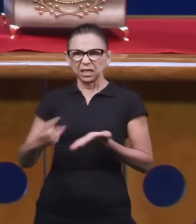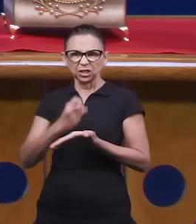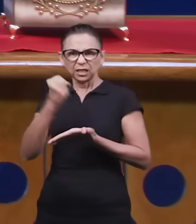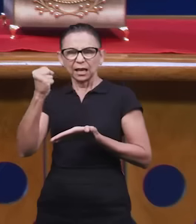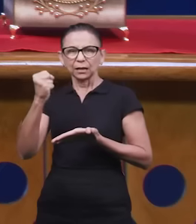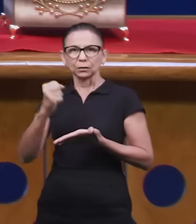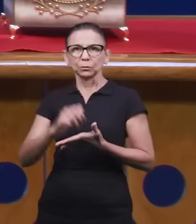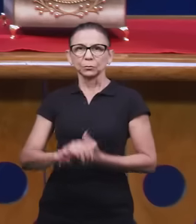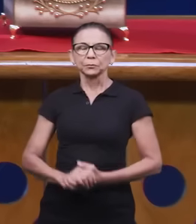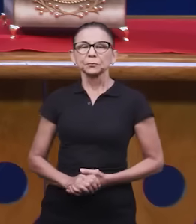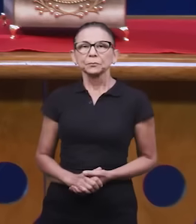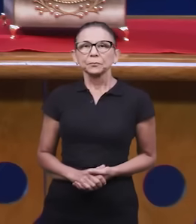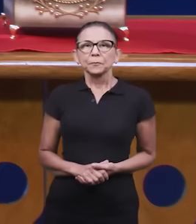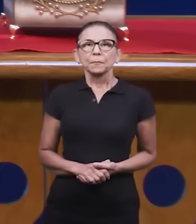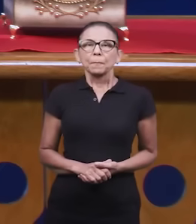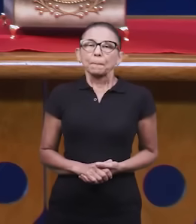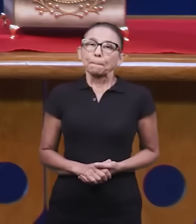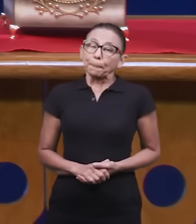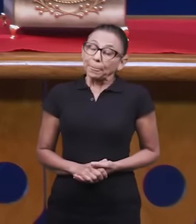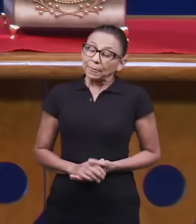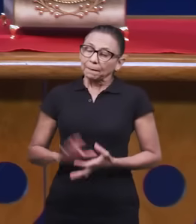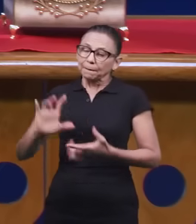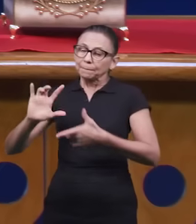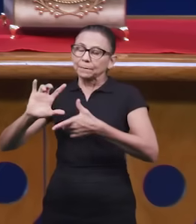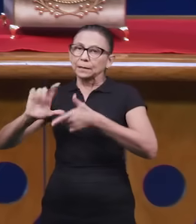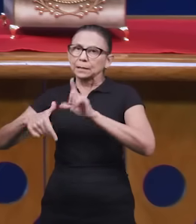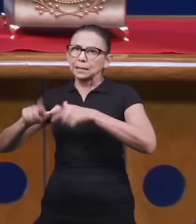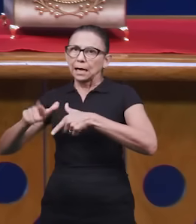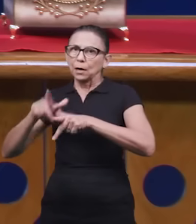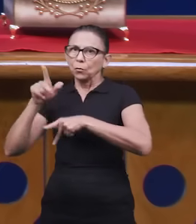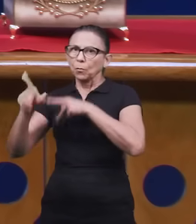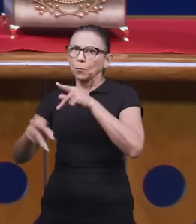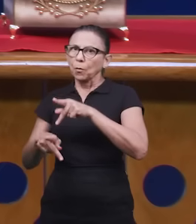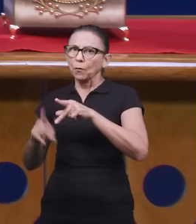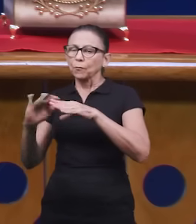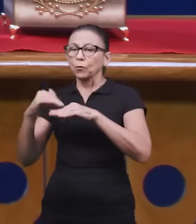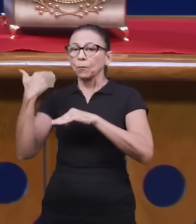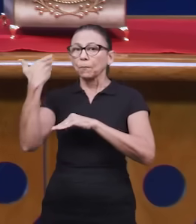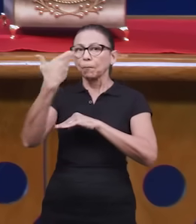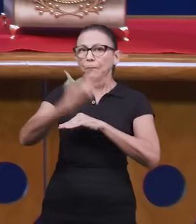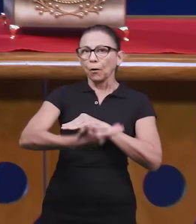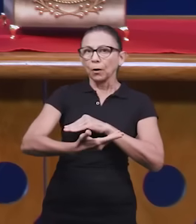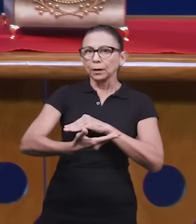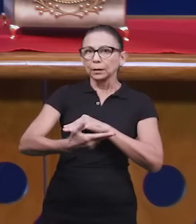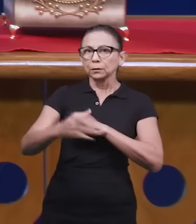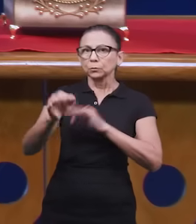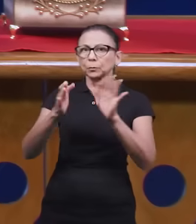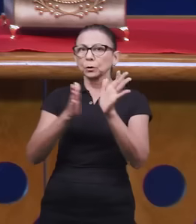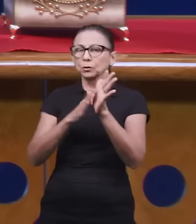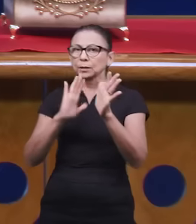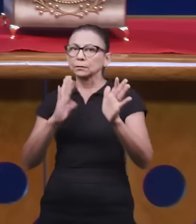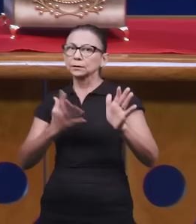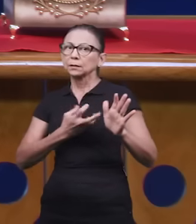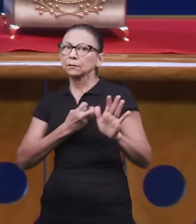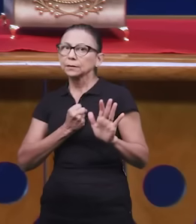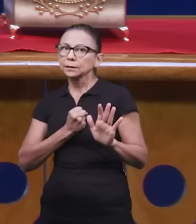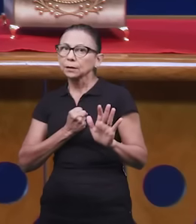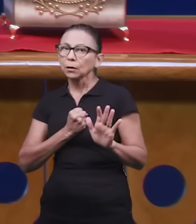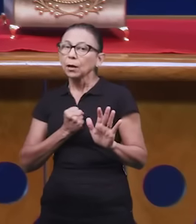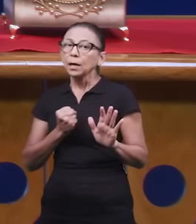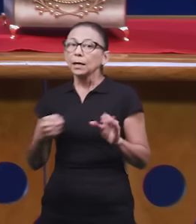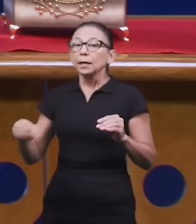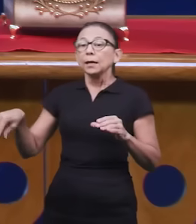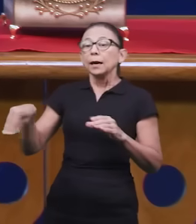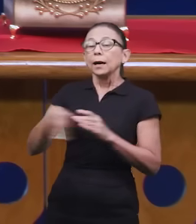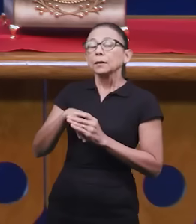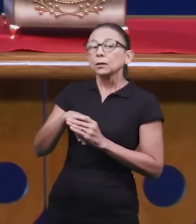Israel, então, Israel saiu do plano profético de Deus e a igreja entrou no plano profético de Deus.